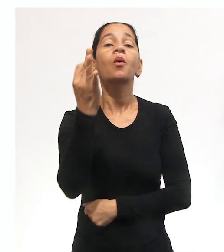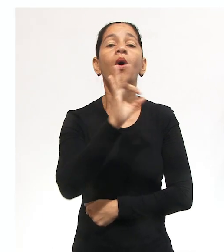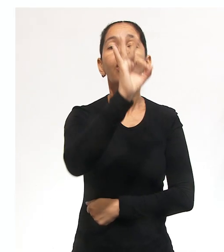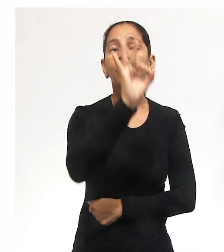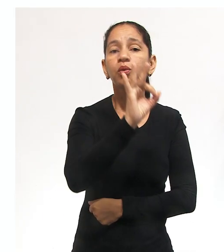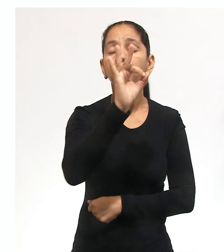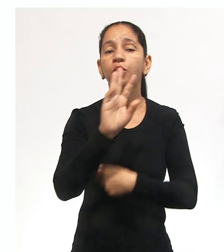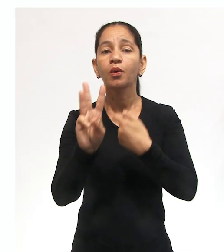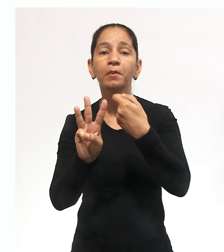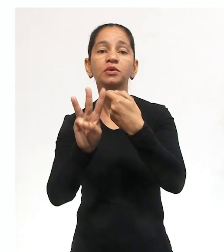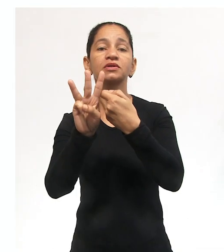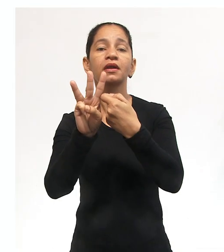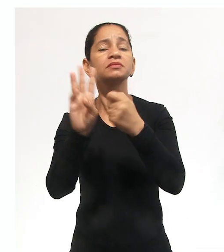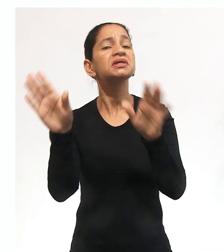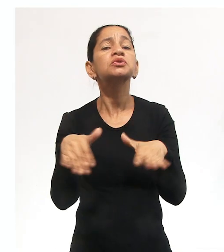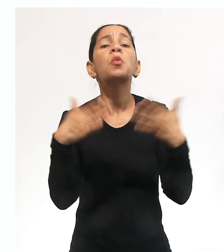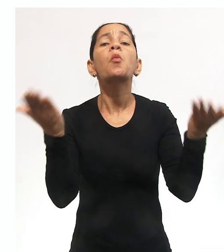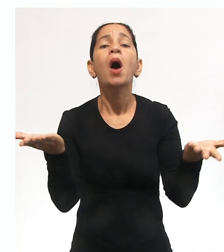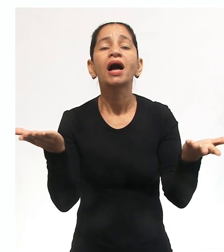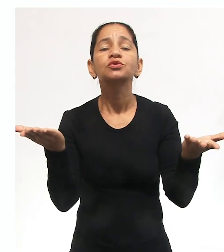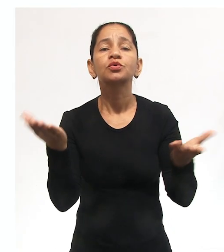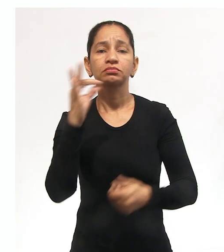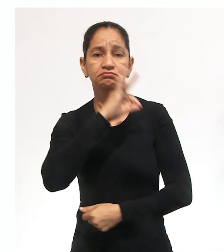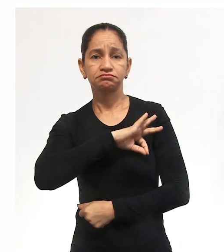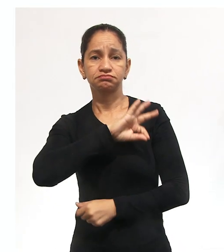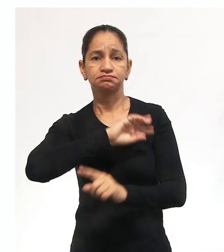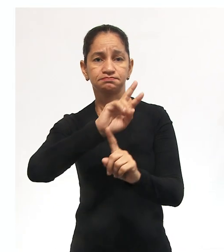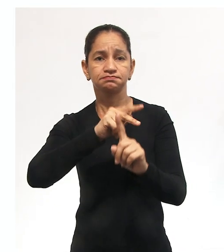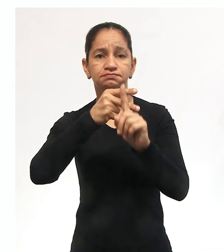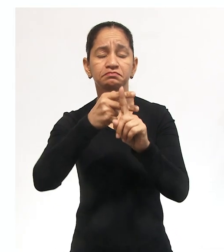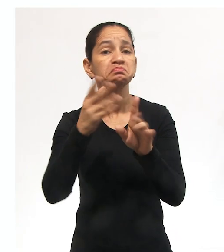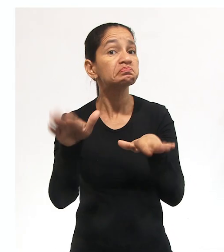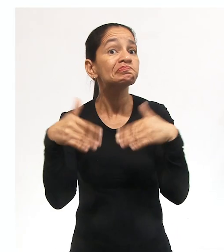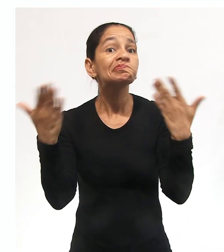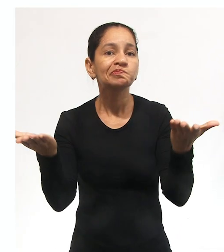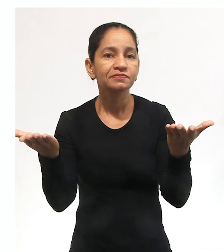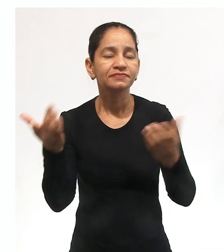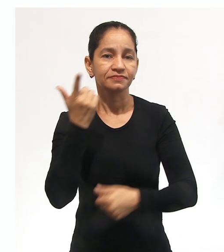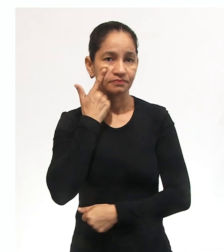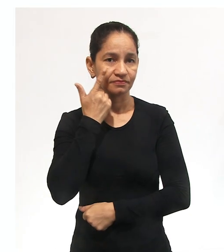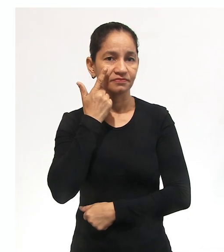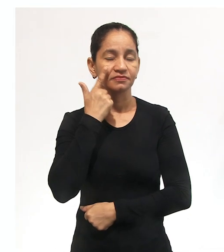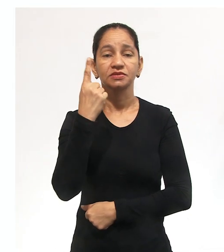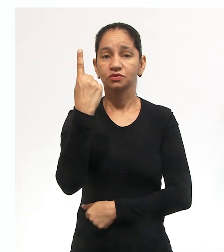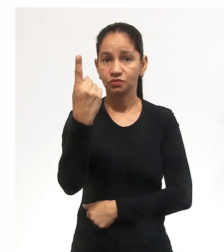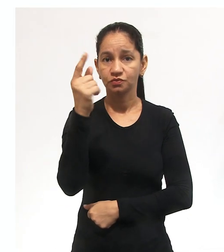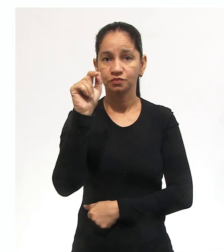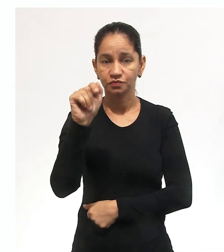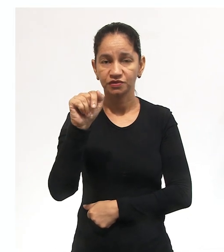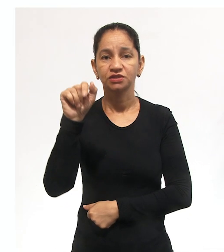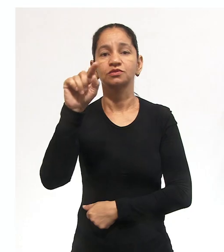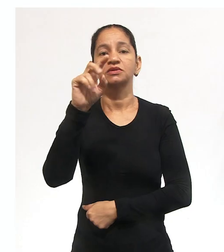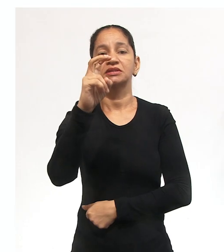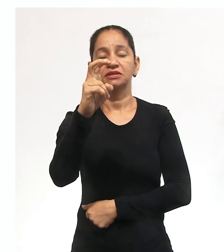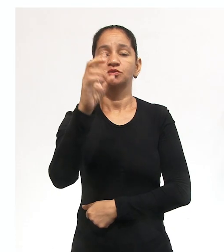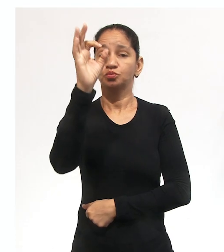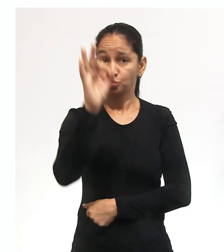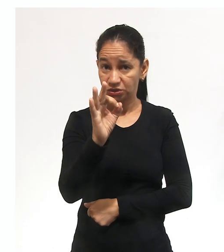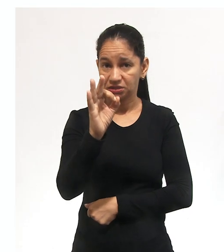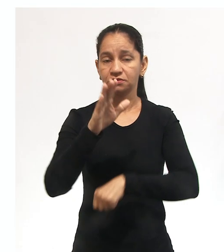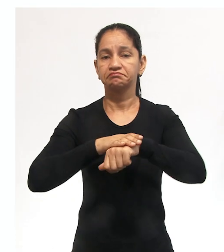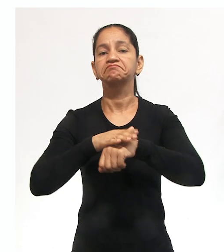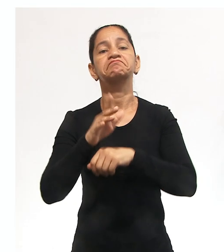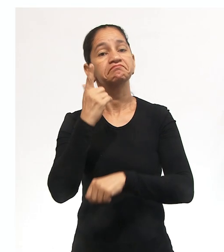ao trimestre, a gente vai fazer o cálculo, né? Então, a gente tem aqui uma comissão de 1,5% e aí a gente